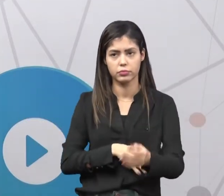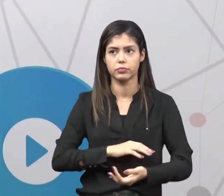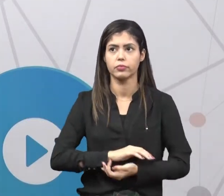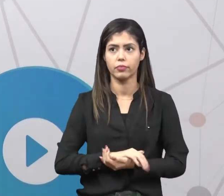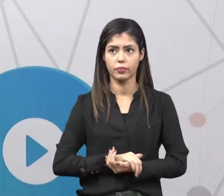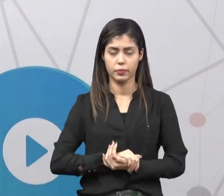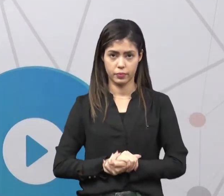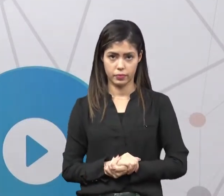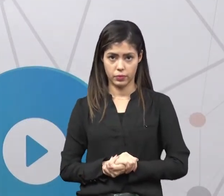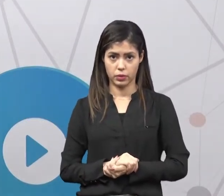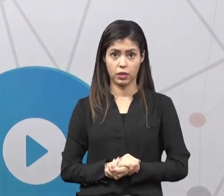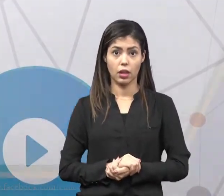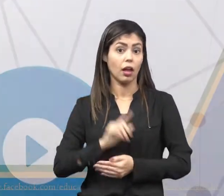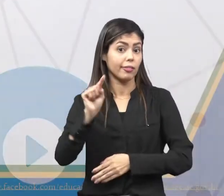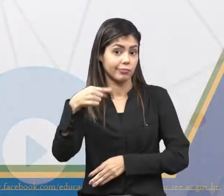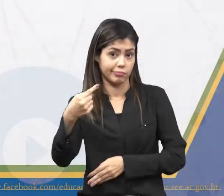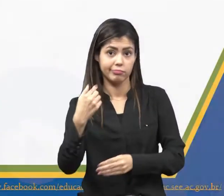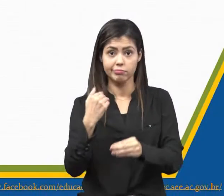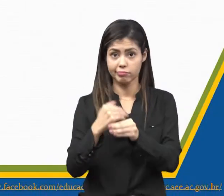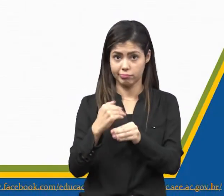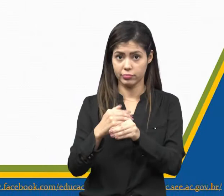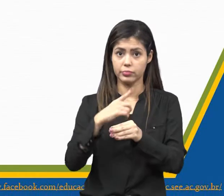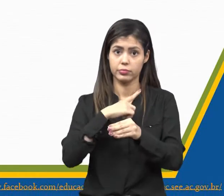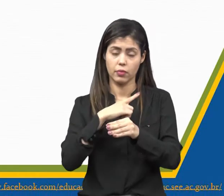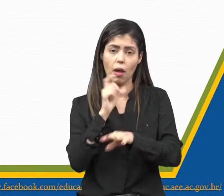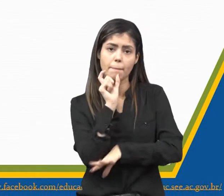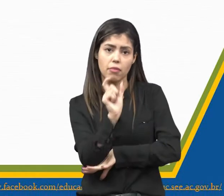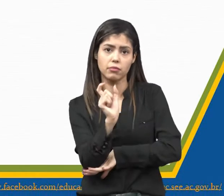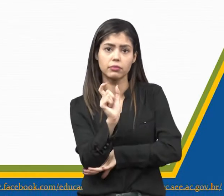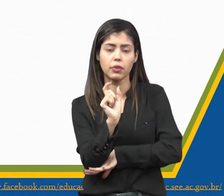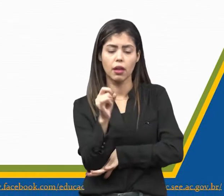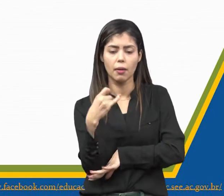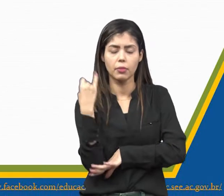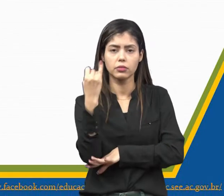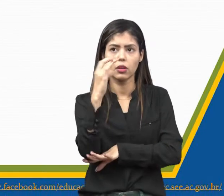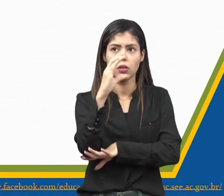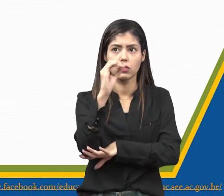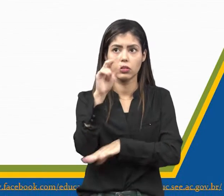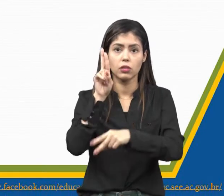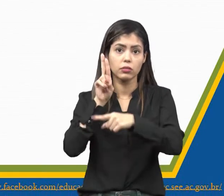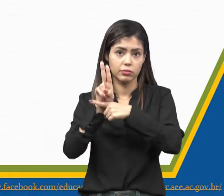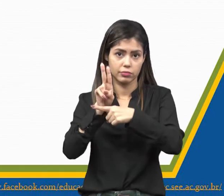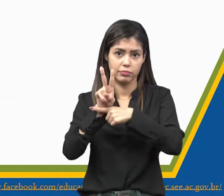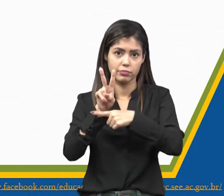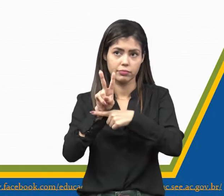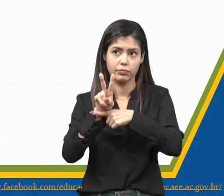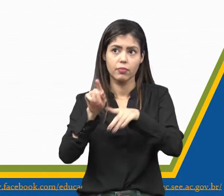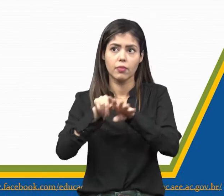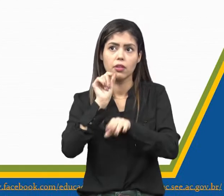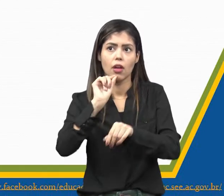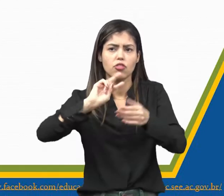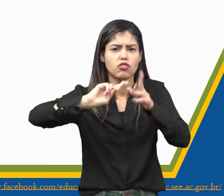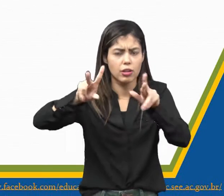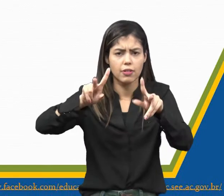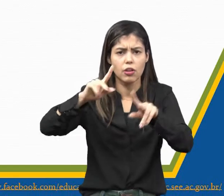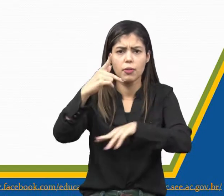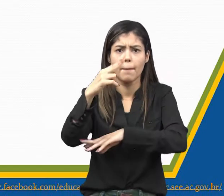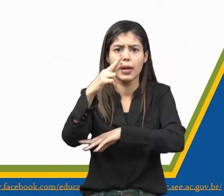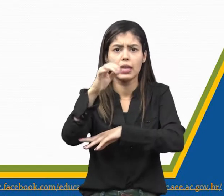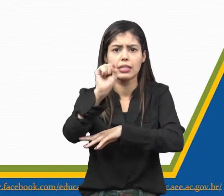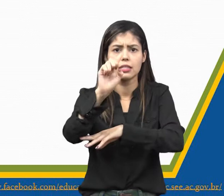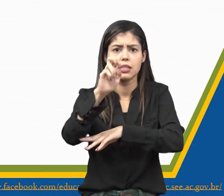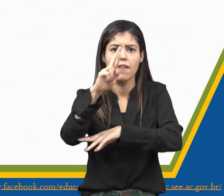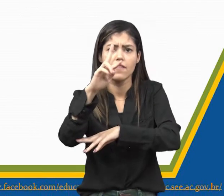floresta. Além disso, a gente tem uma palavra muito importante que é a conservação, que é diferente de